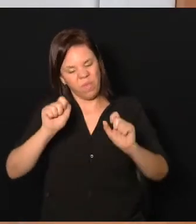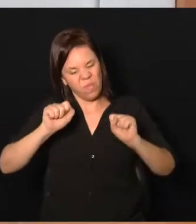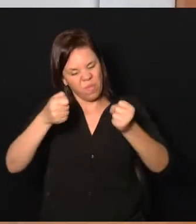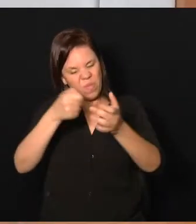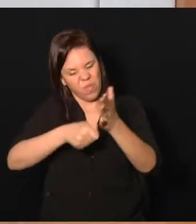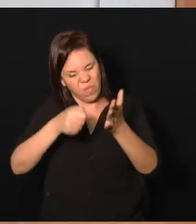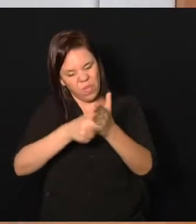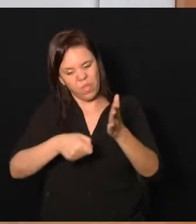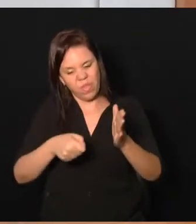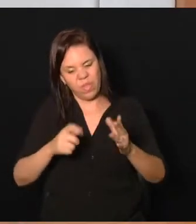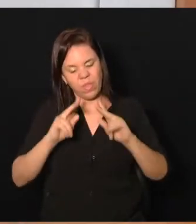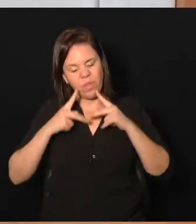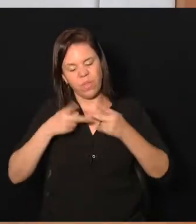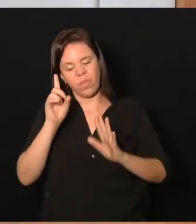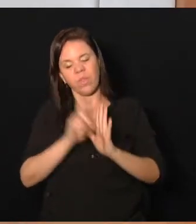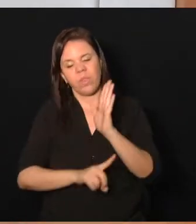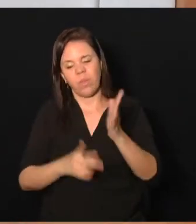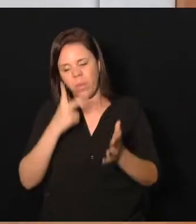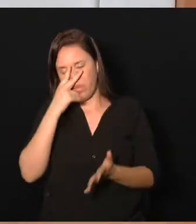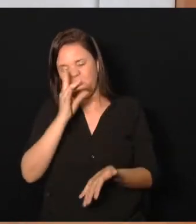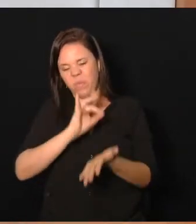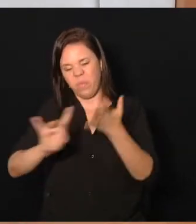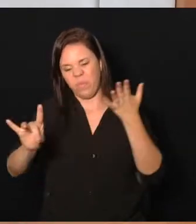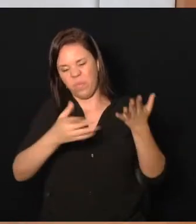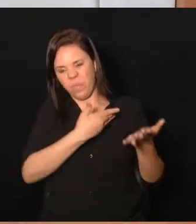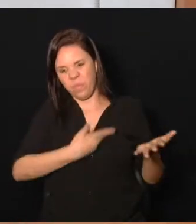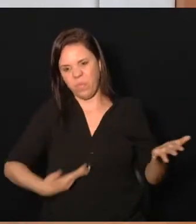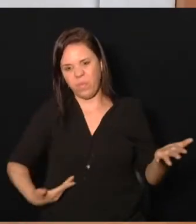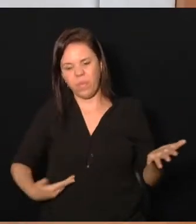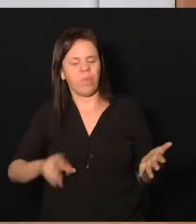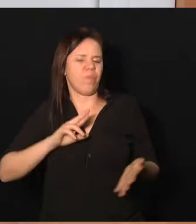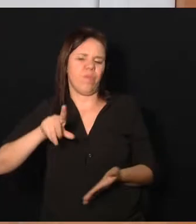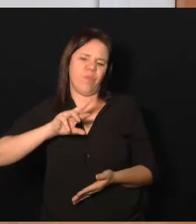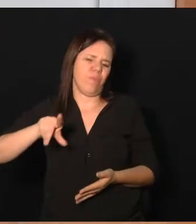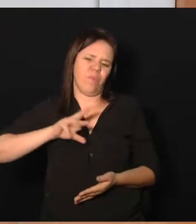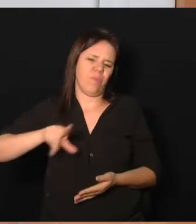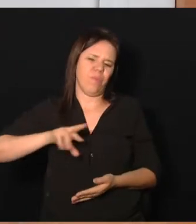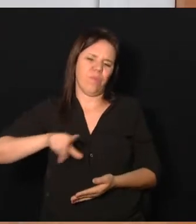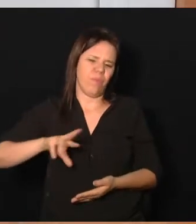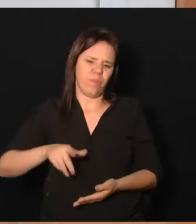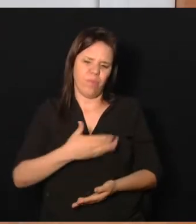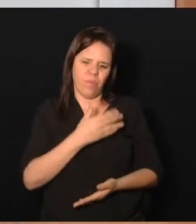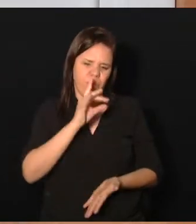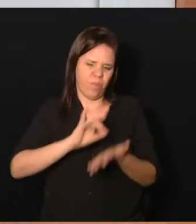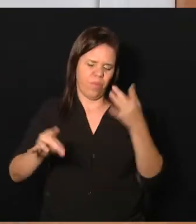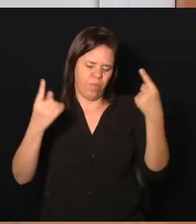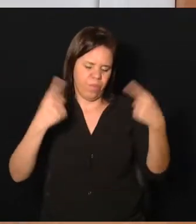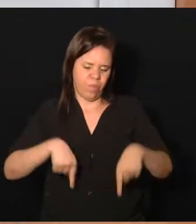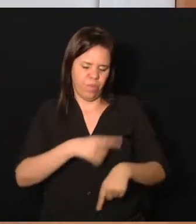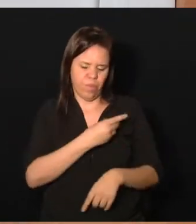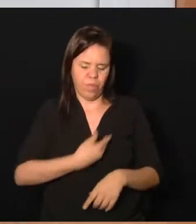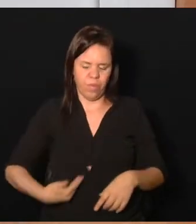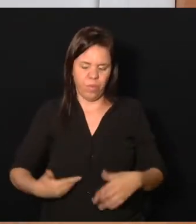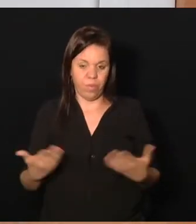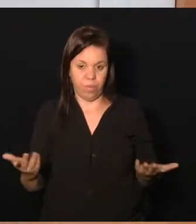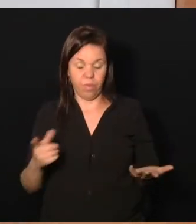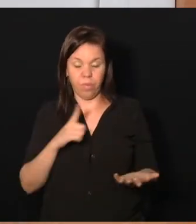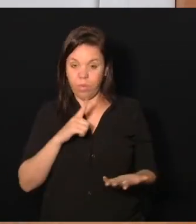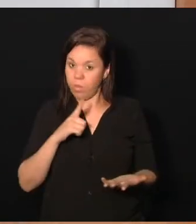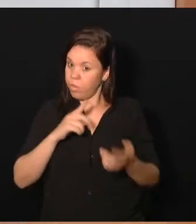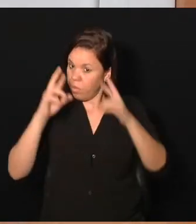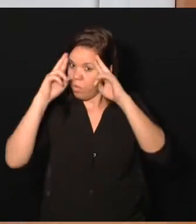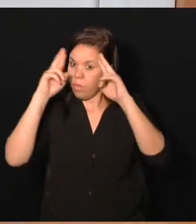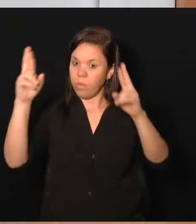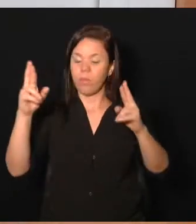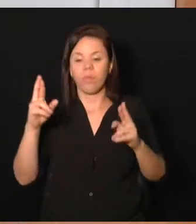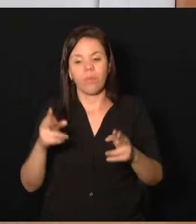inimigos do Estado. E eles não são inimigos do Estado. Então, Então, nós temos uma situação, e com muito